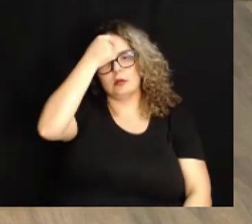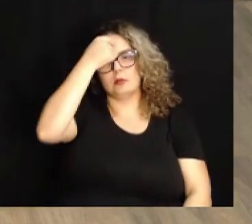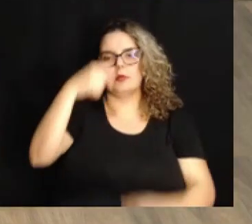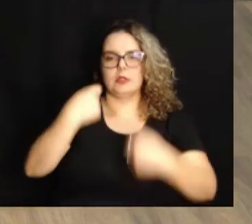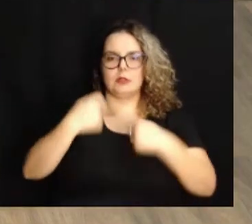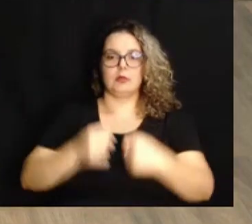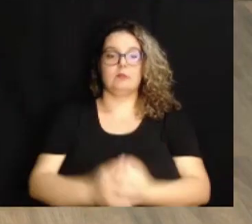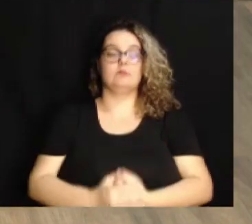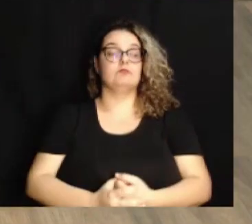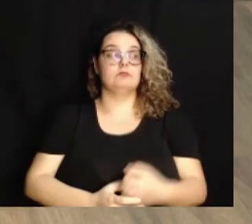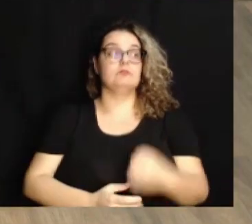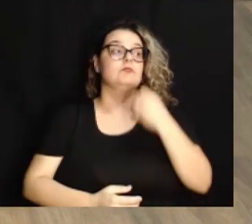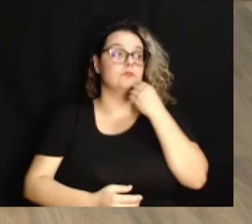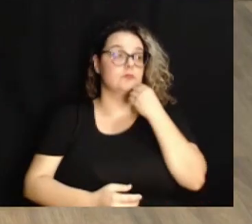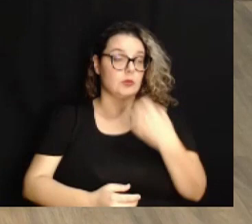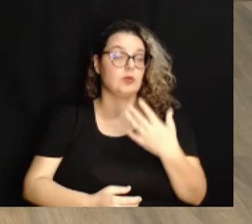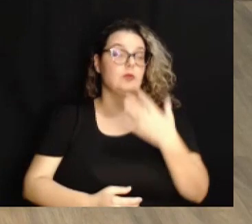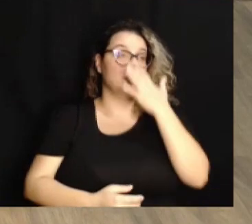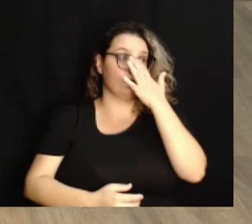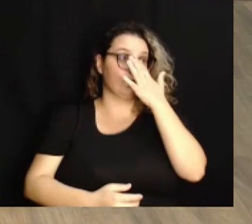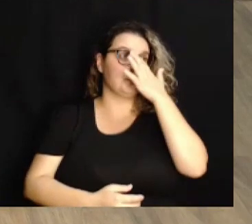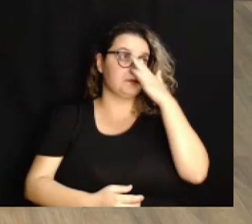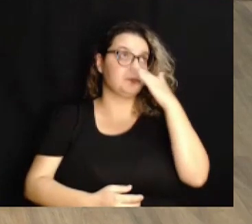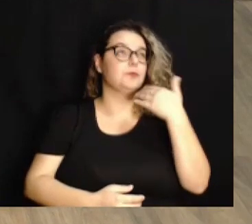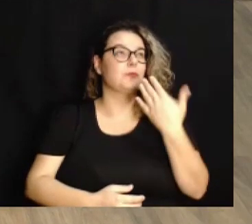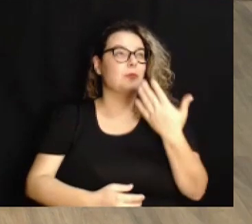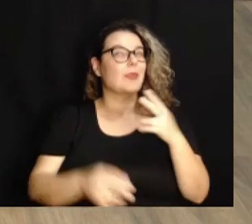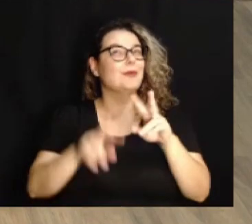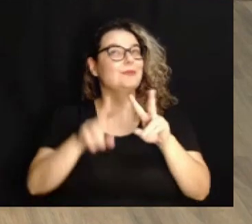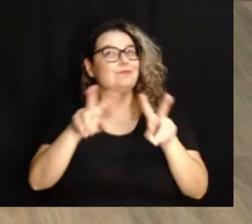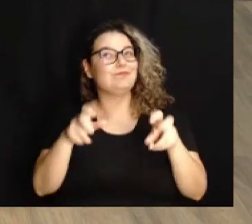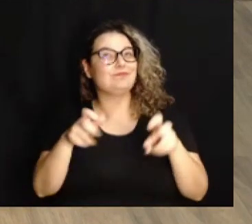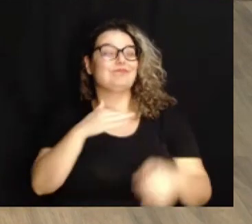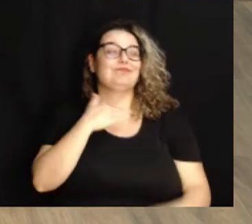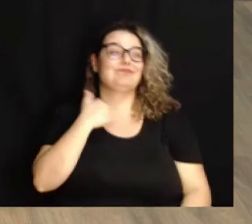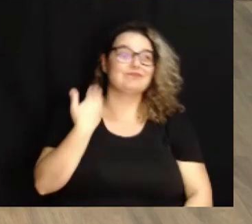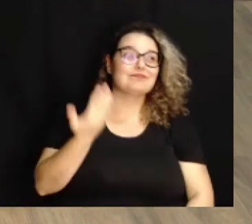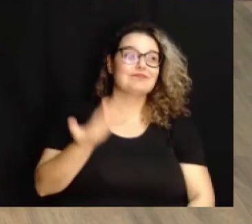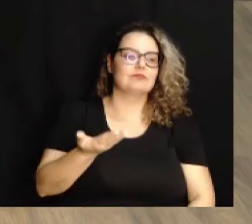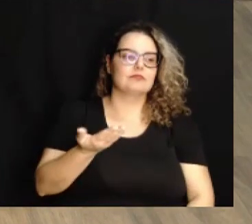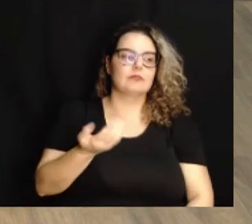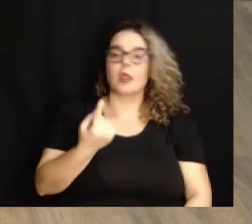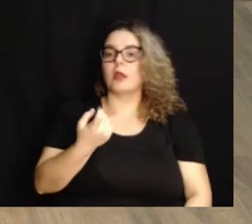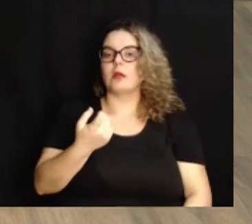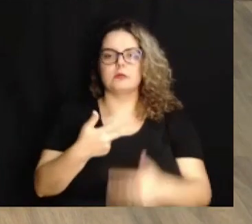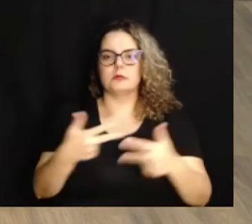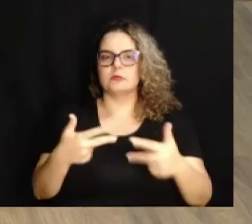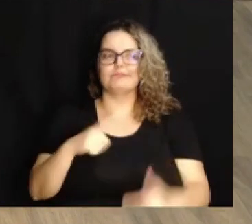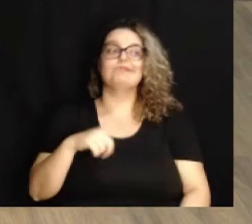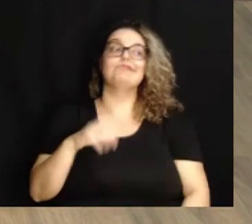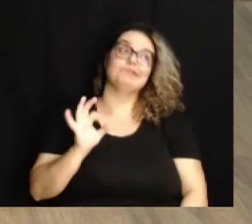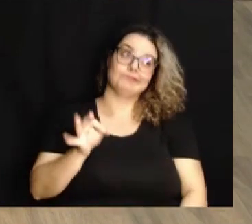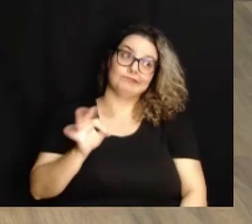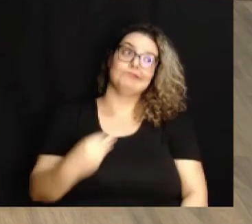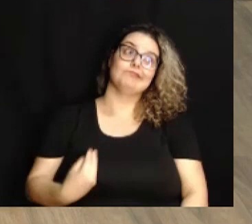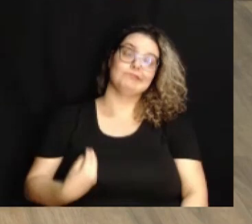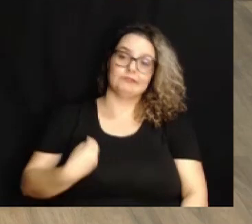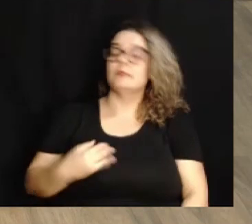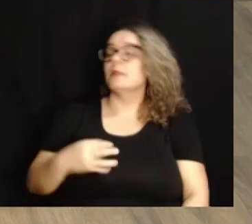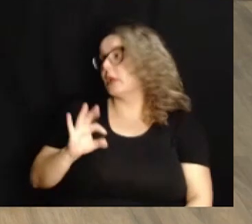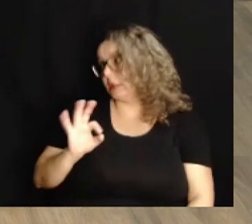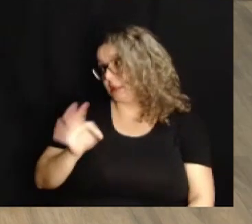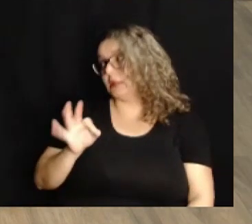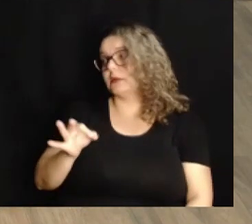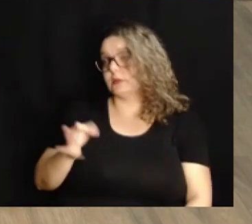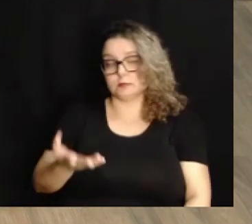essa questão da morte em si é a única coisa que nós temos certeza na vida. Exato. Não é?